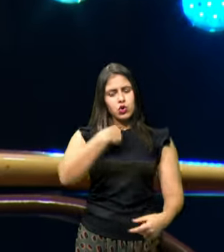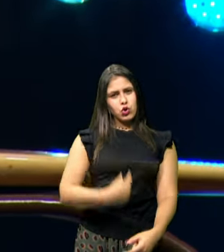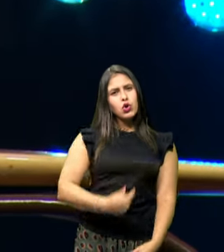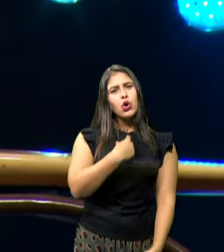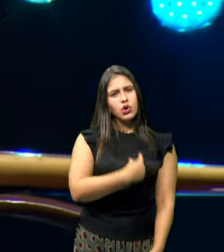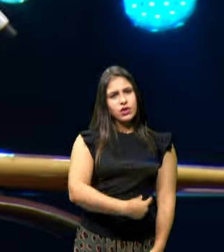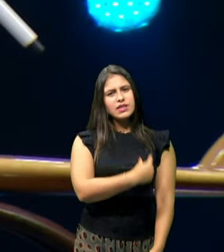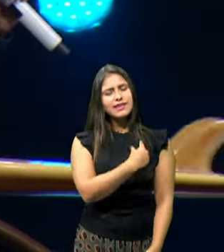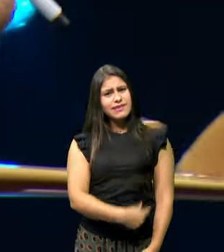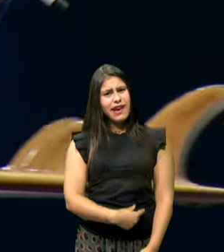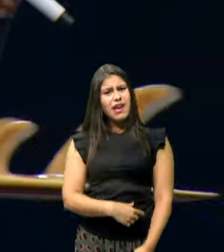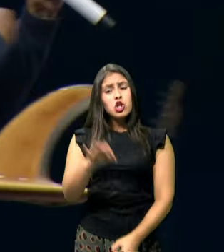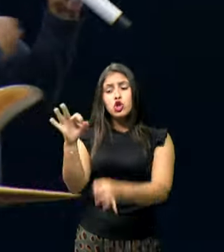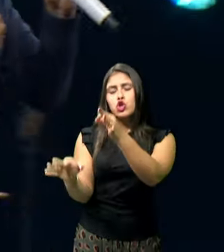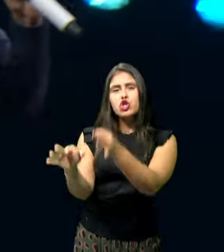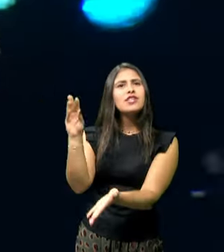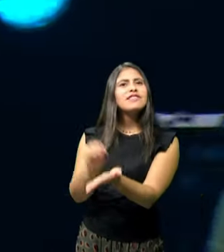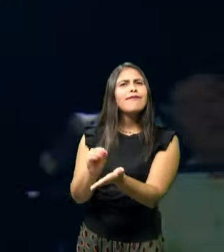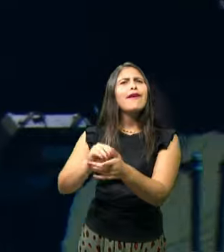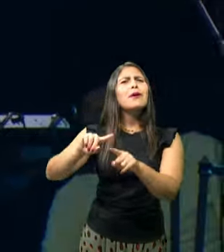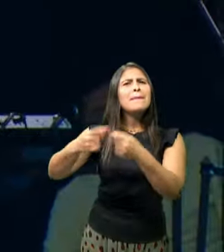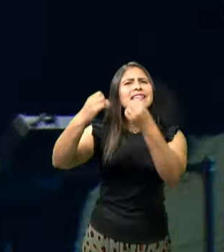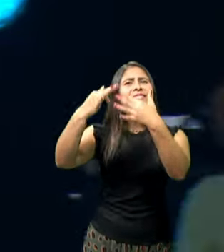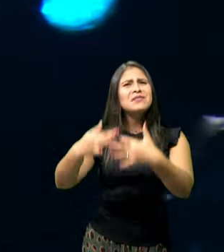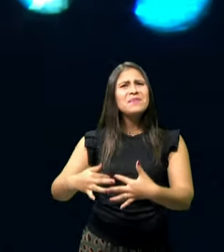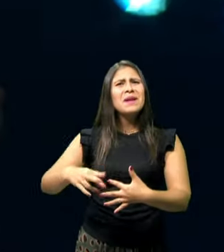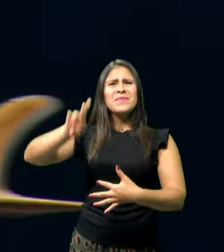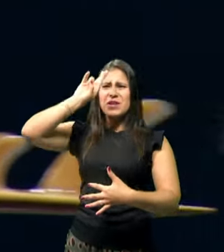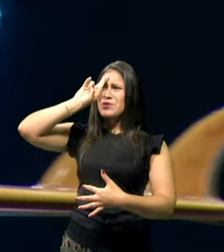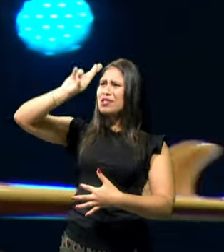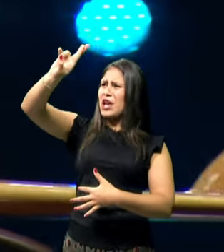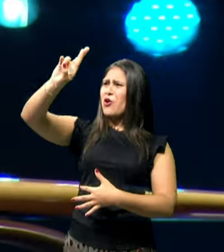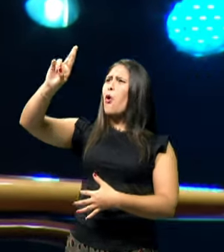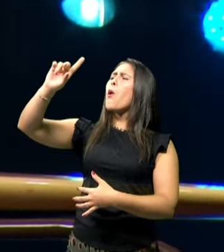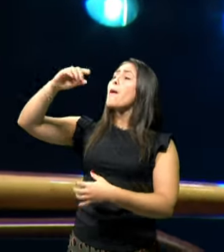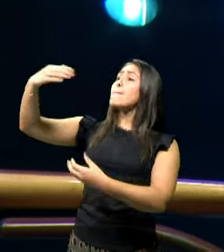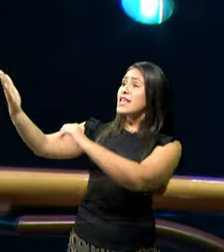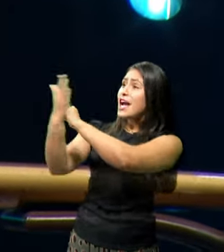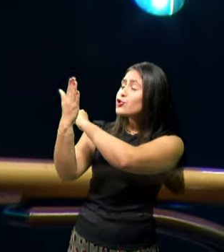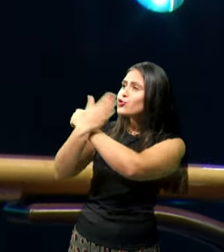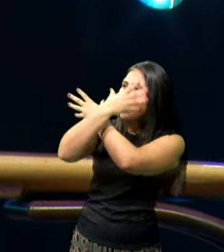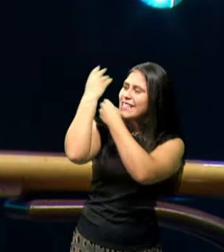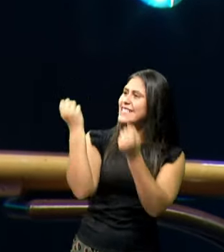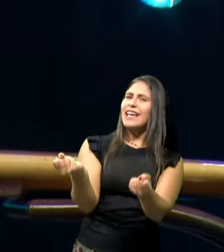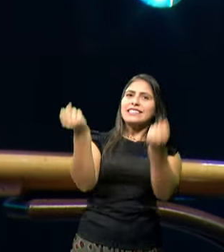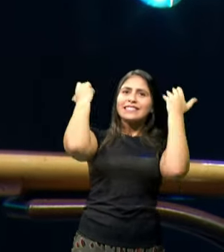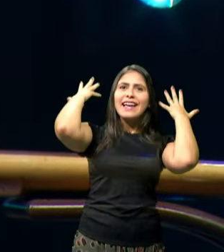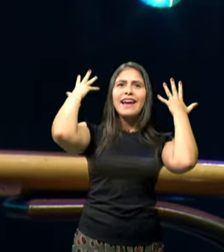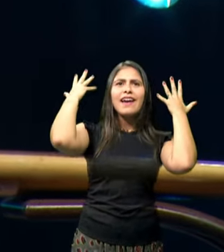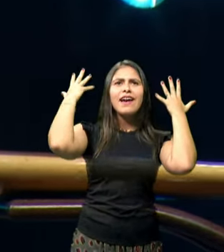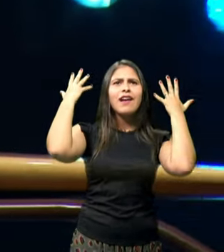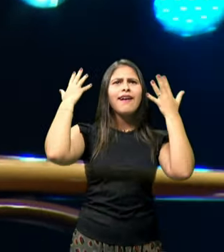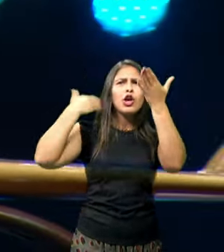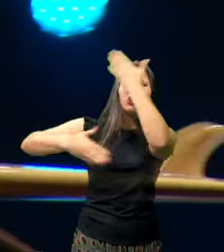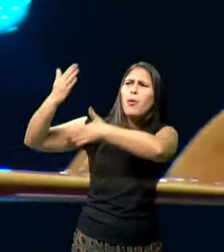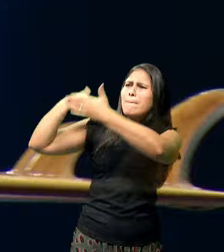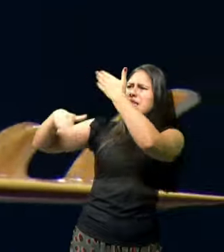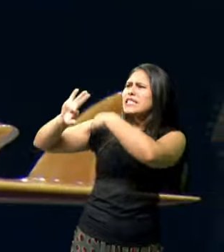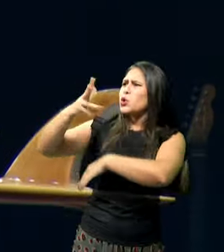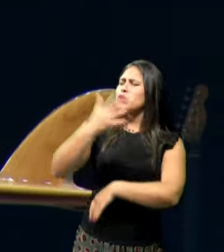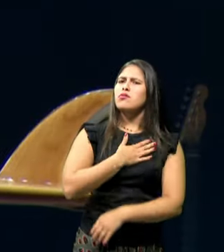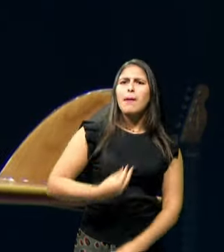mas olha o que ele está dizendo: o Senhor me fez esquecer da casa do